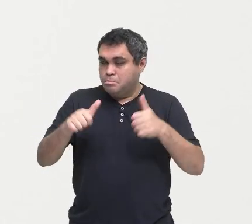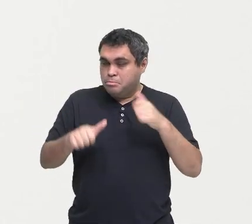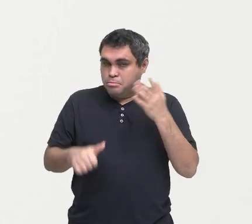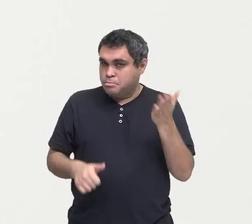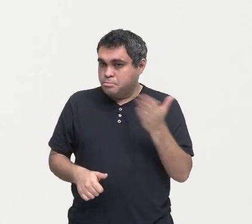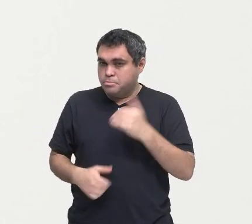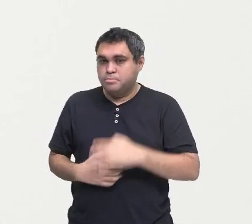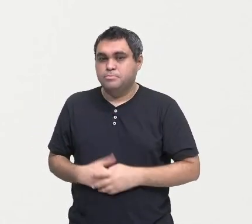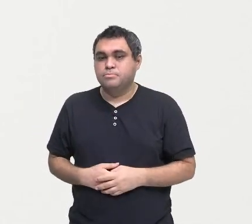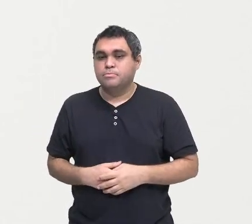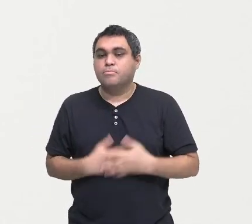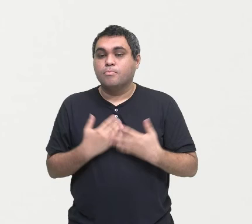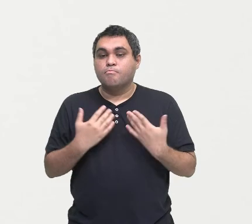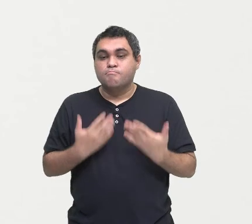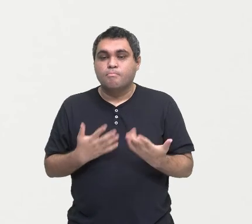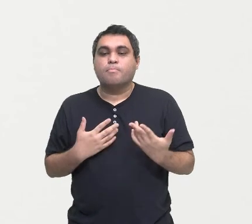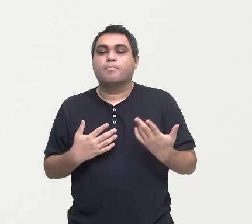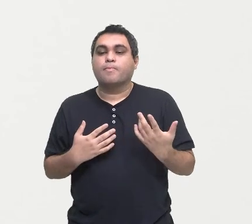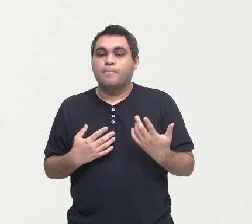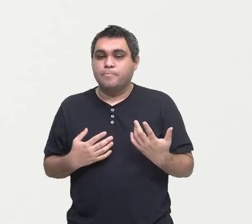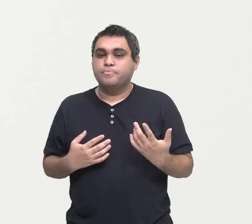ó. Embora servisse